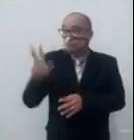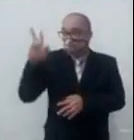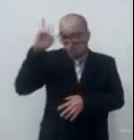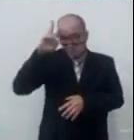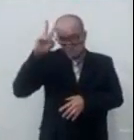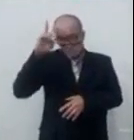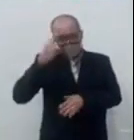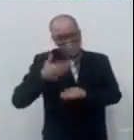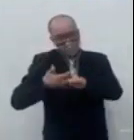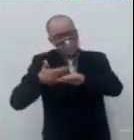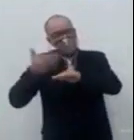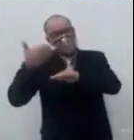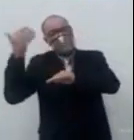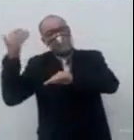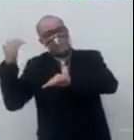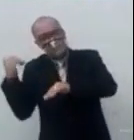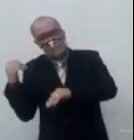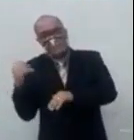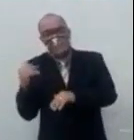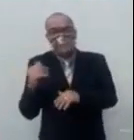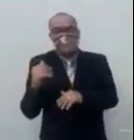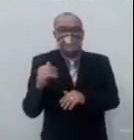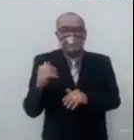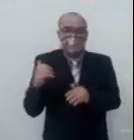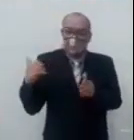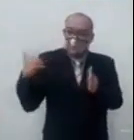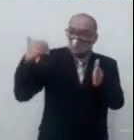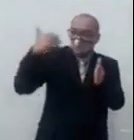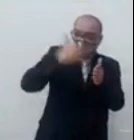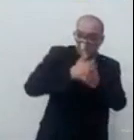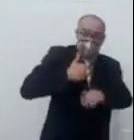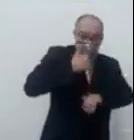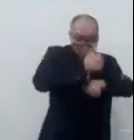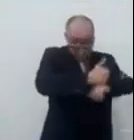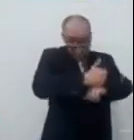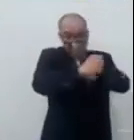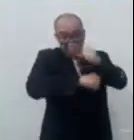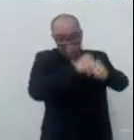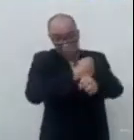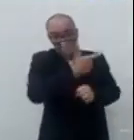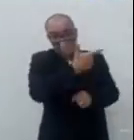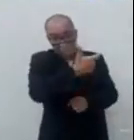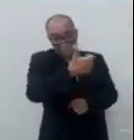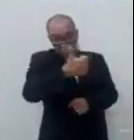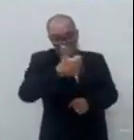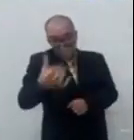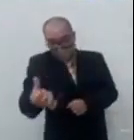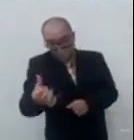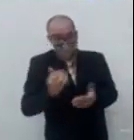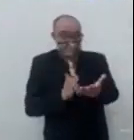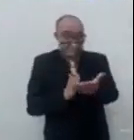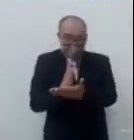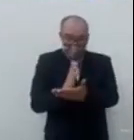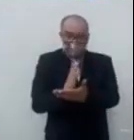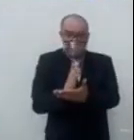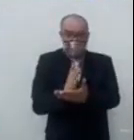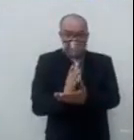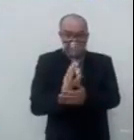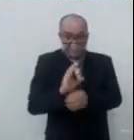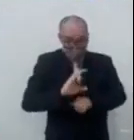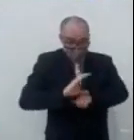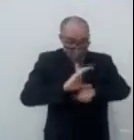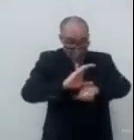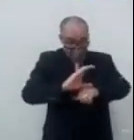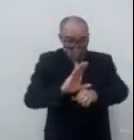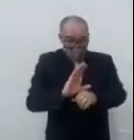Lembro-me que ao término do nosso mandato, em 2016, esta casa votou a